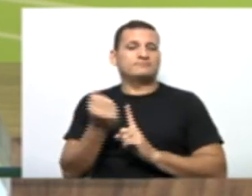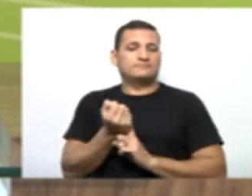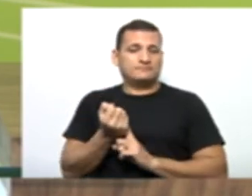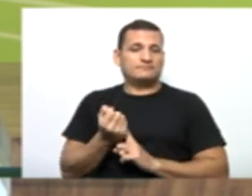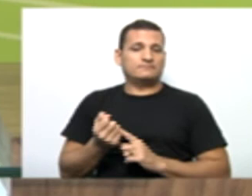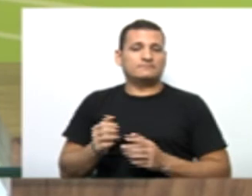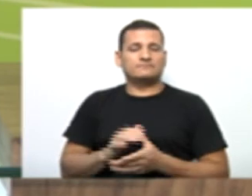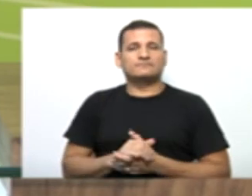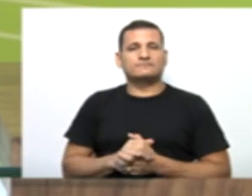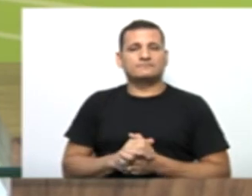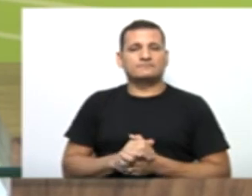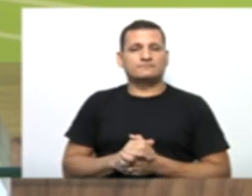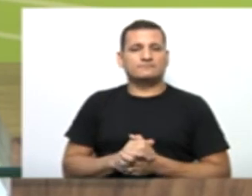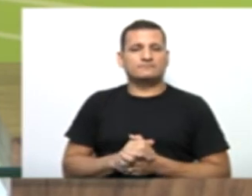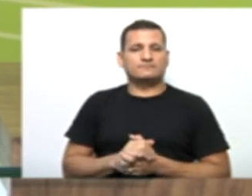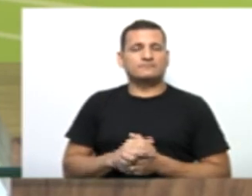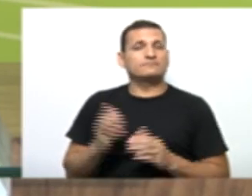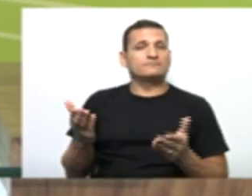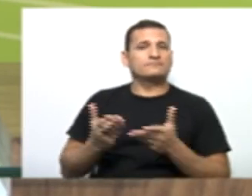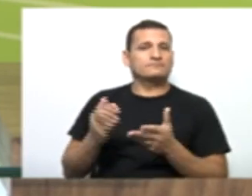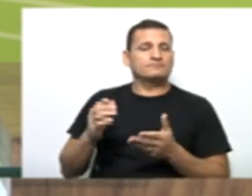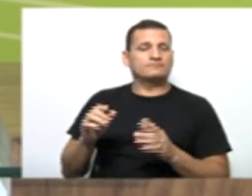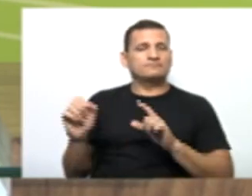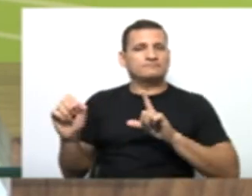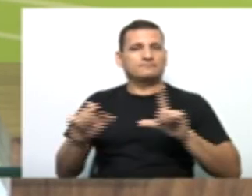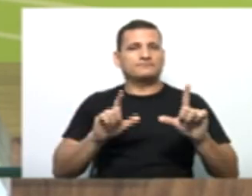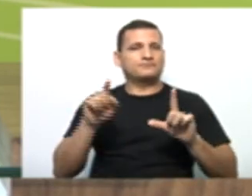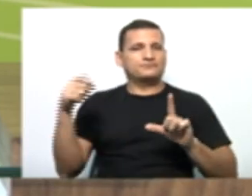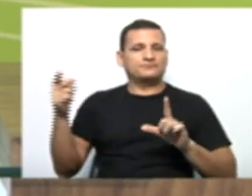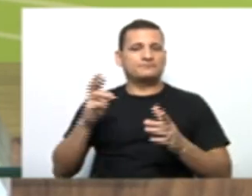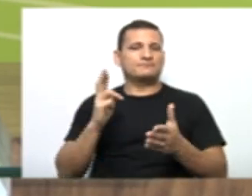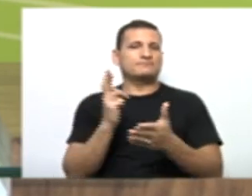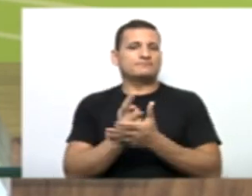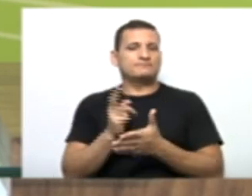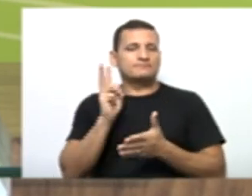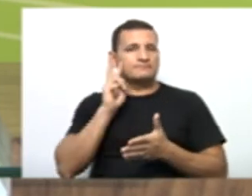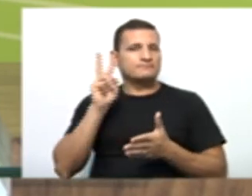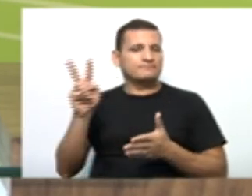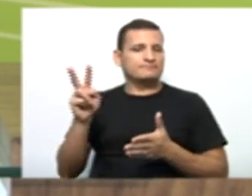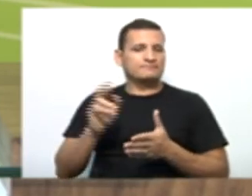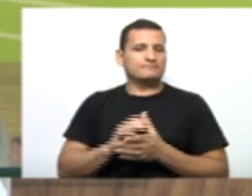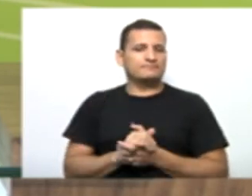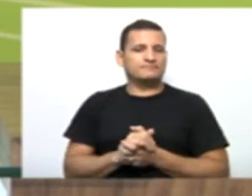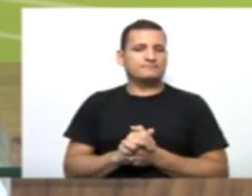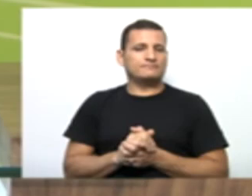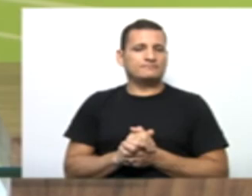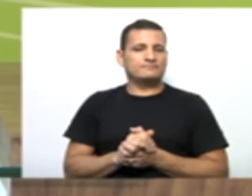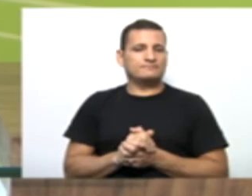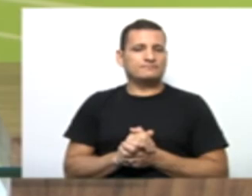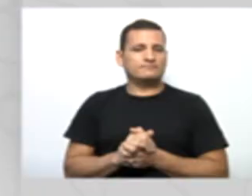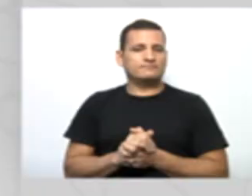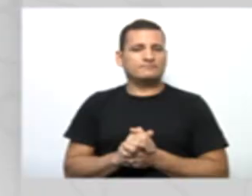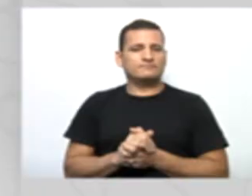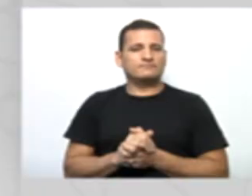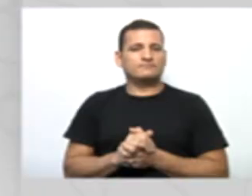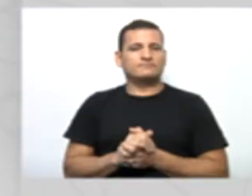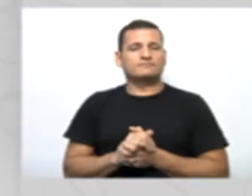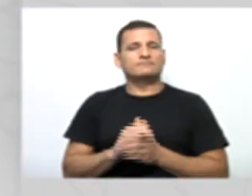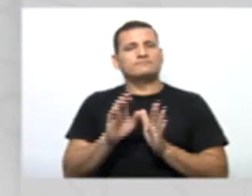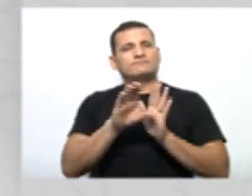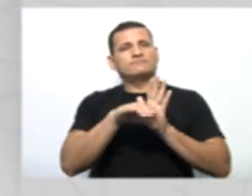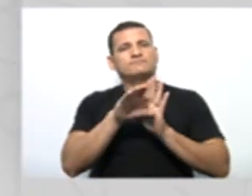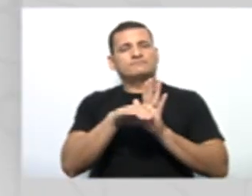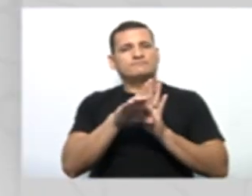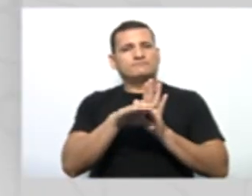seguir agora para a próxima resposta do nosso questionário, que a gente pode acompanhar, que o último conceito que ficou